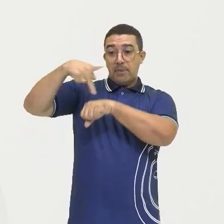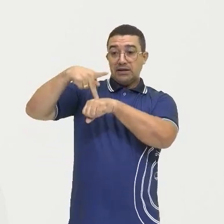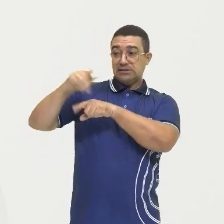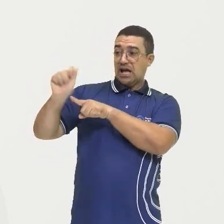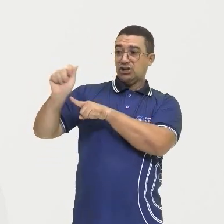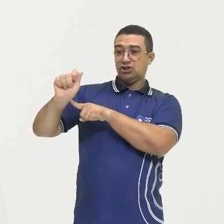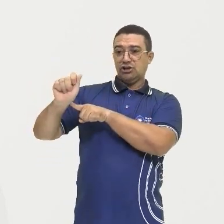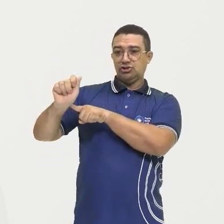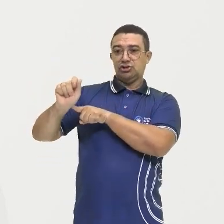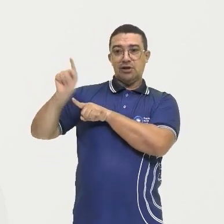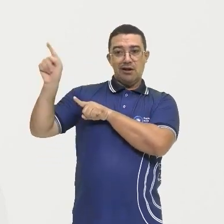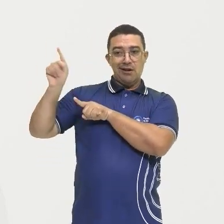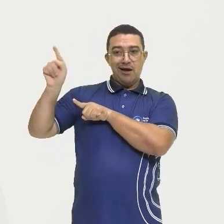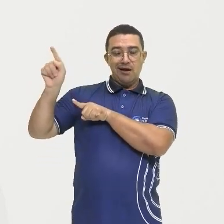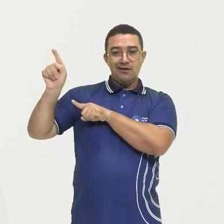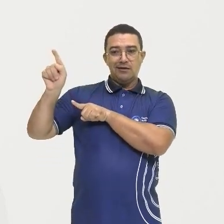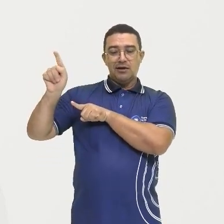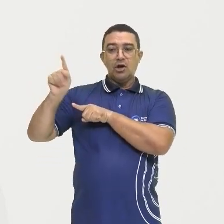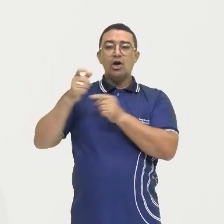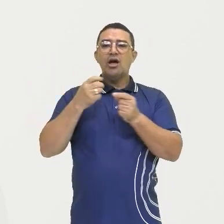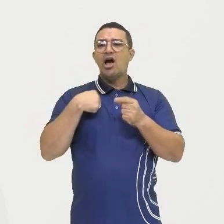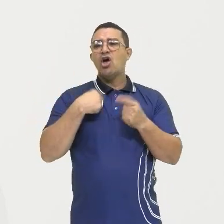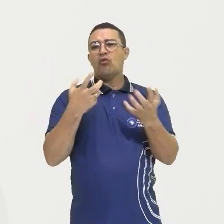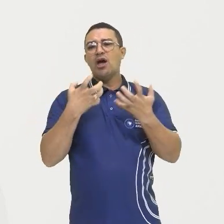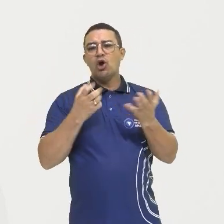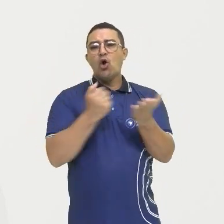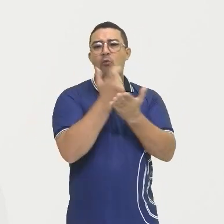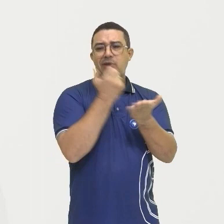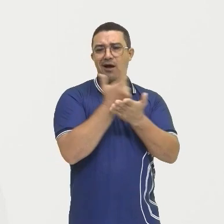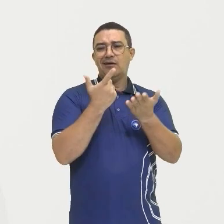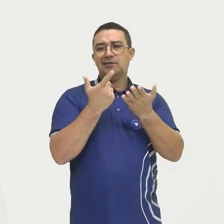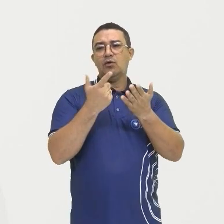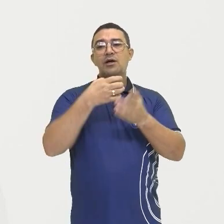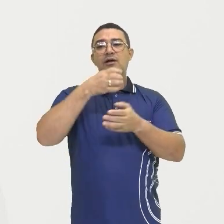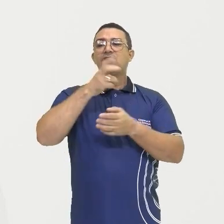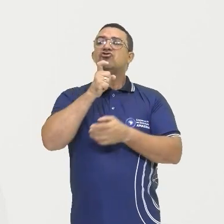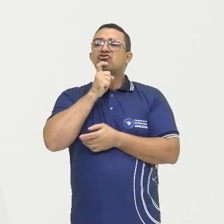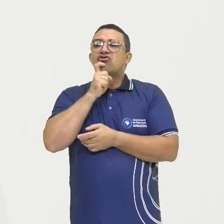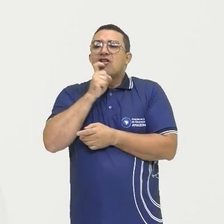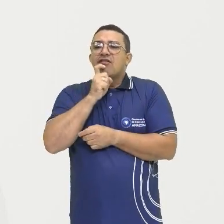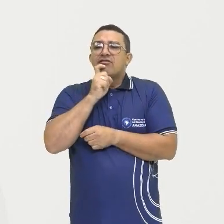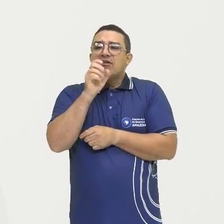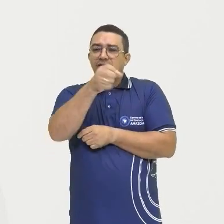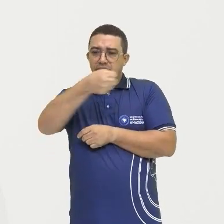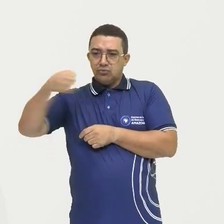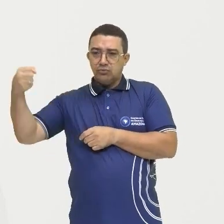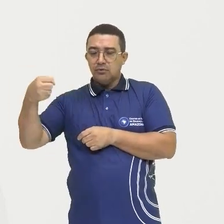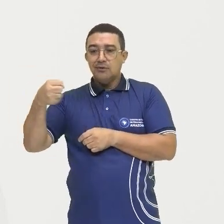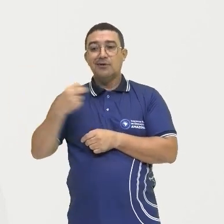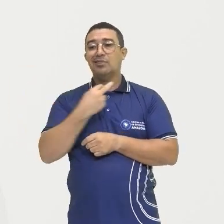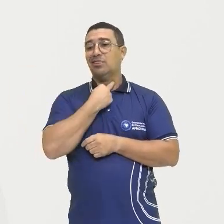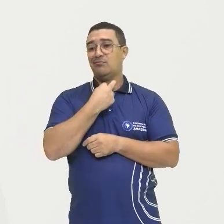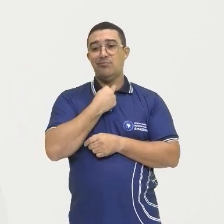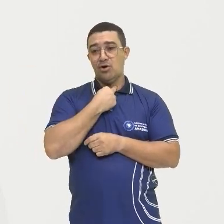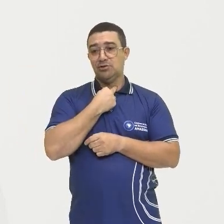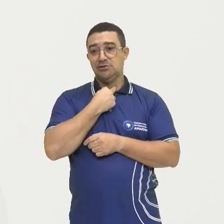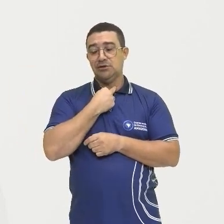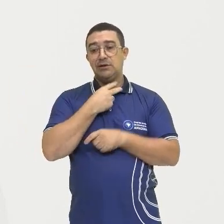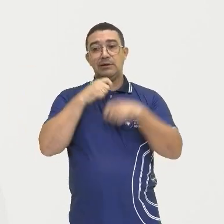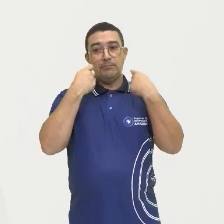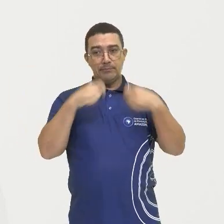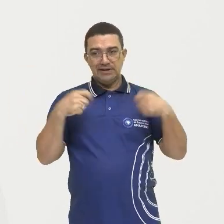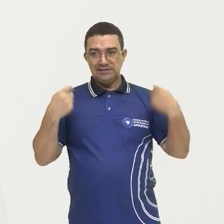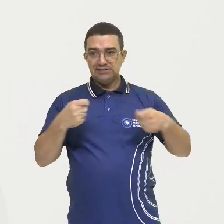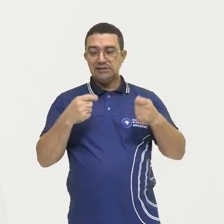não fizesse parte do Mercosul, esse produto seria taxado, ele receberia uma taxação, tá certo? Para que ele entre